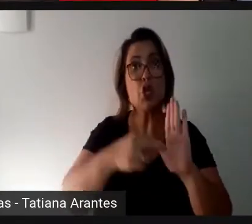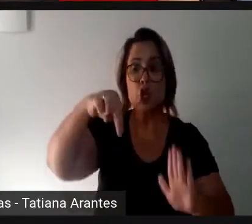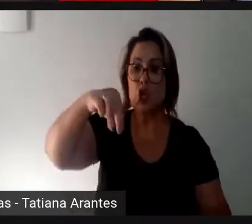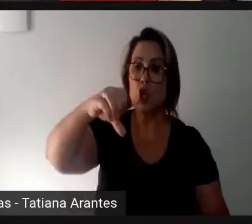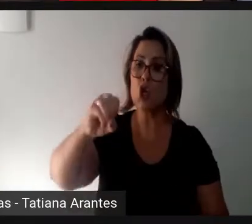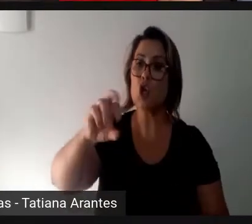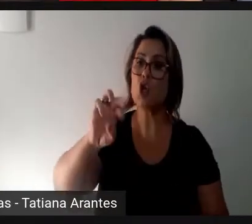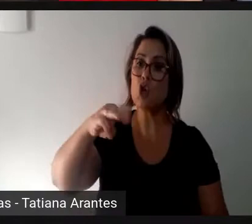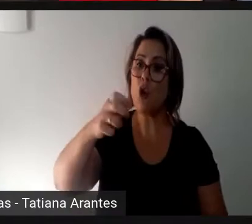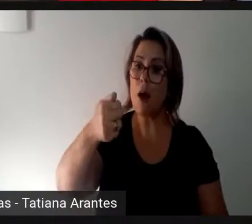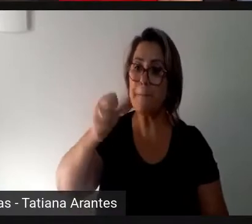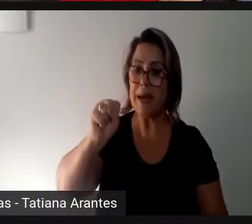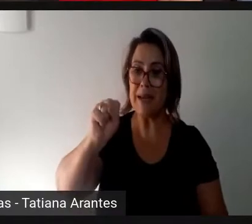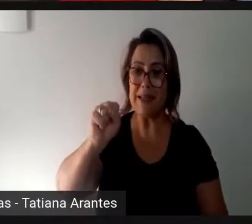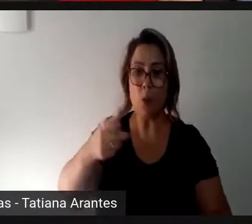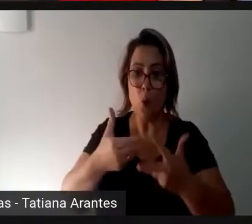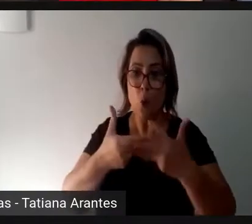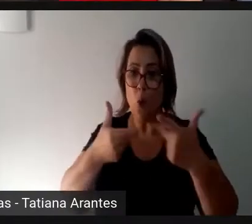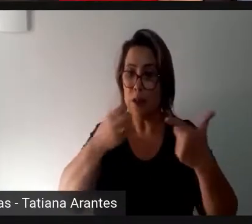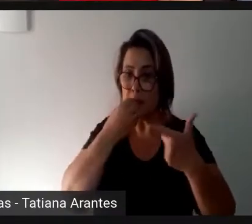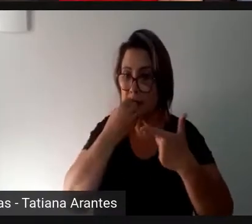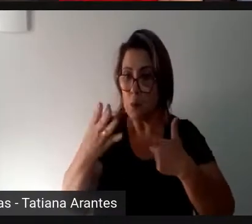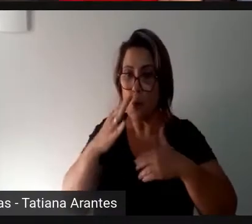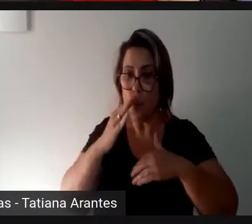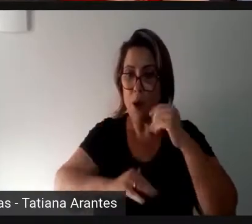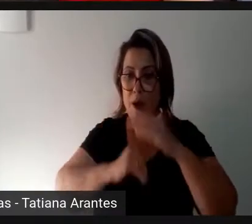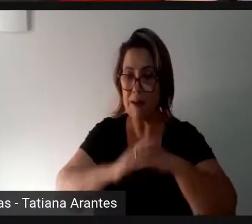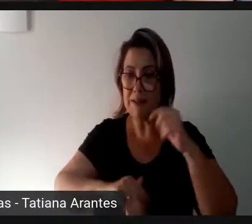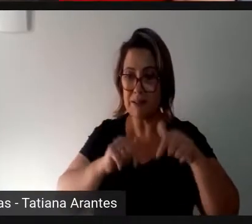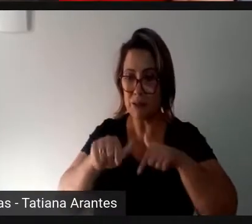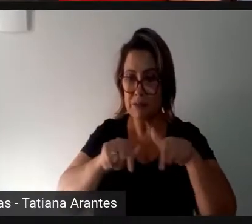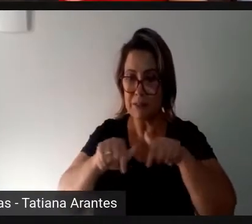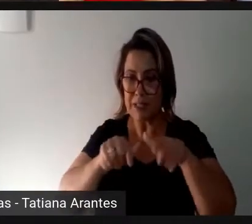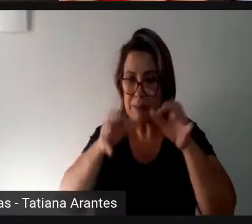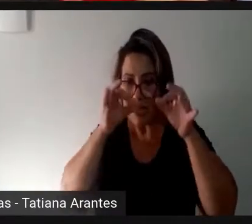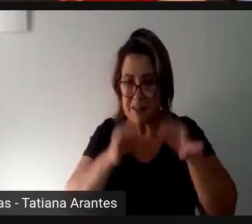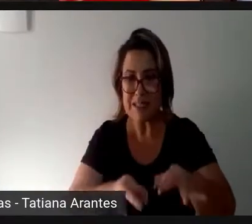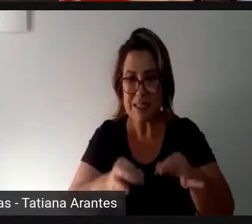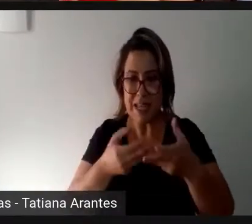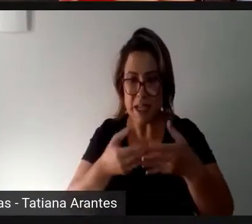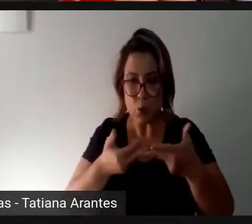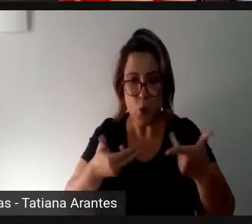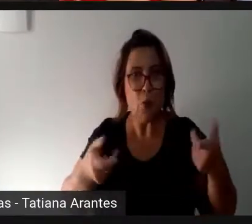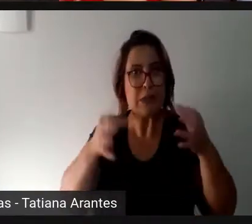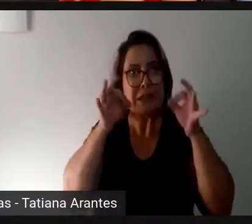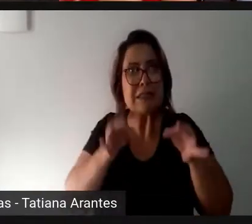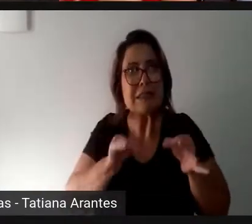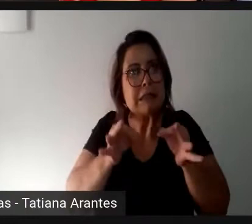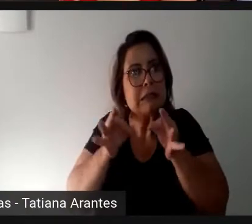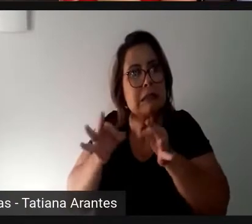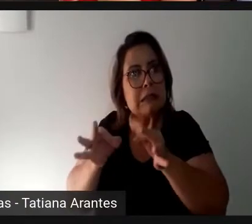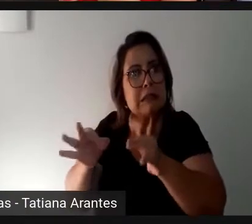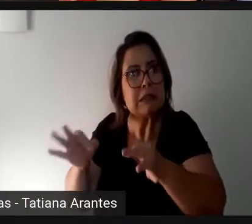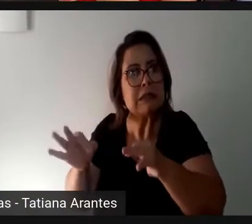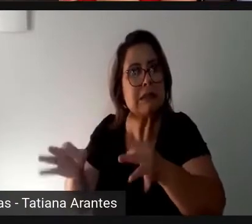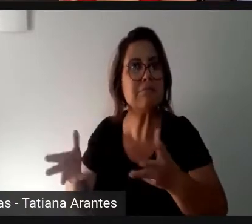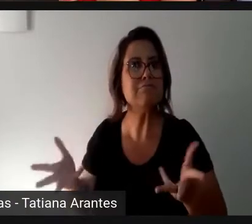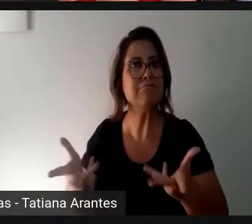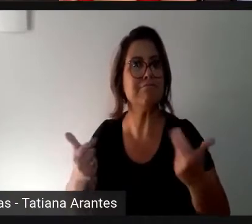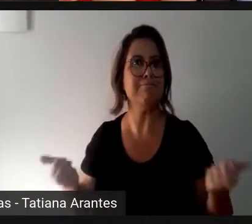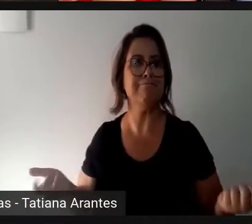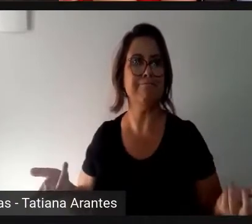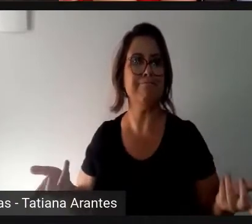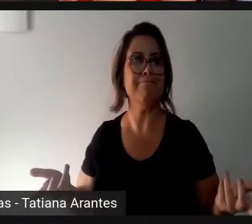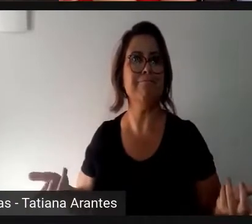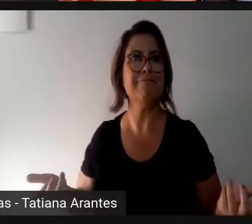normas. Então, um programa de integridade, necessariamente, ele tem que prever o alinhamento à conformidade normativa, como vice-versa.